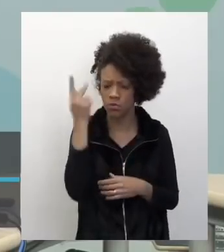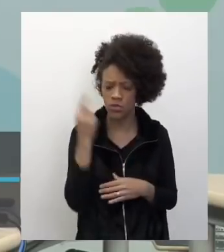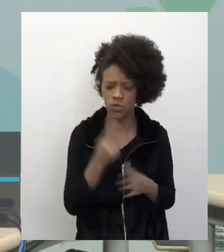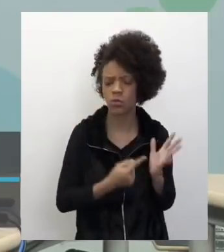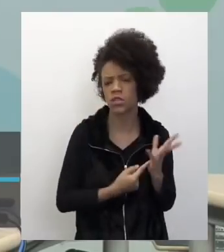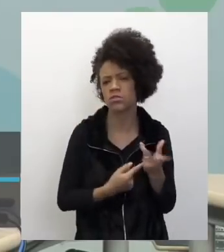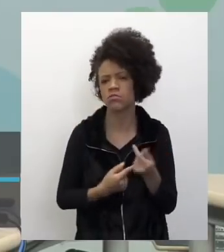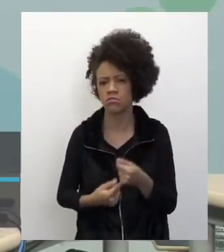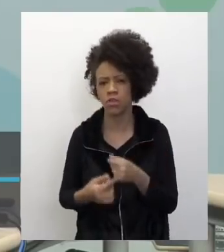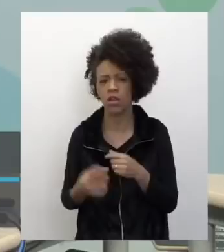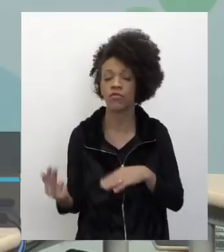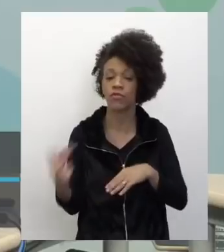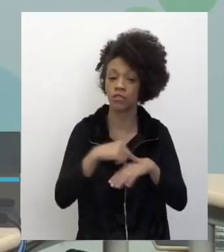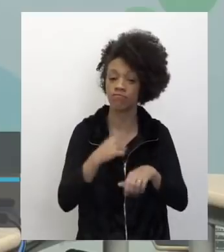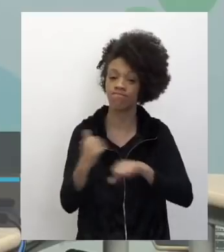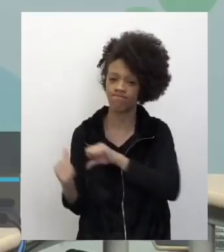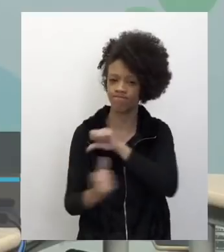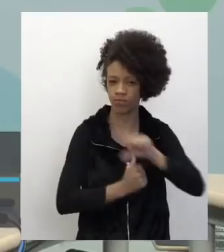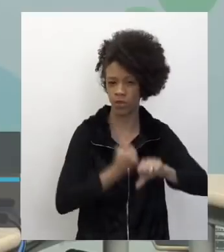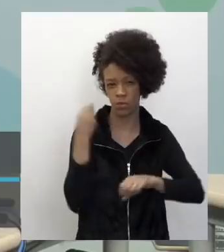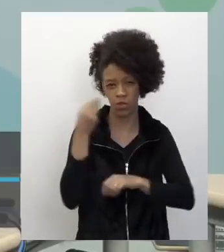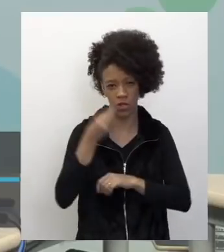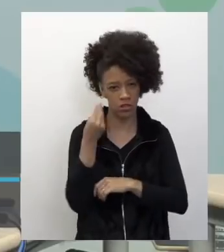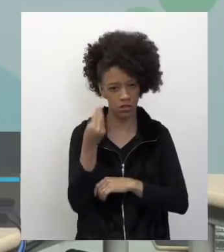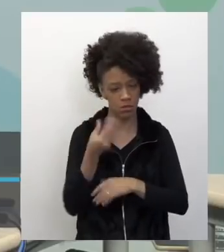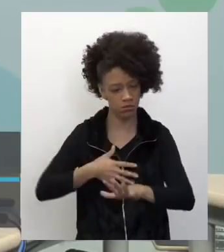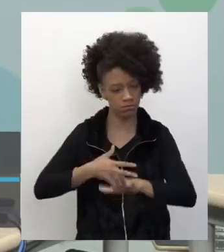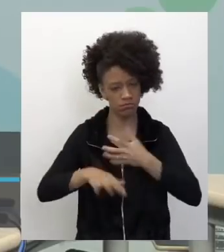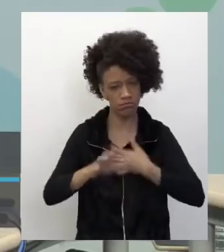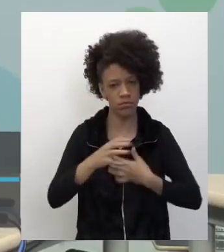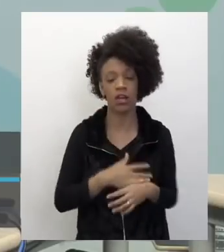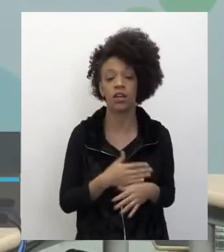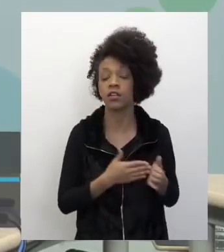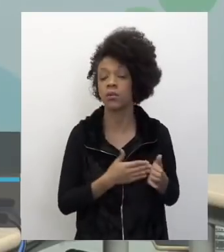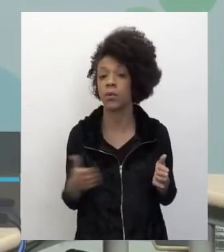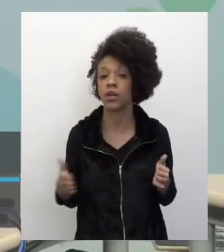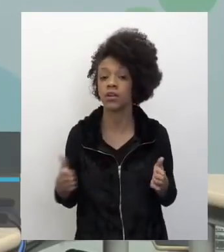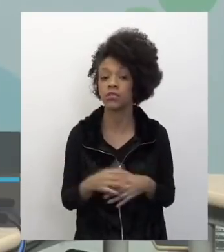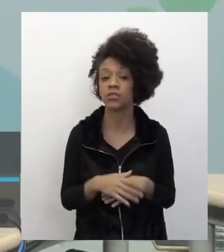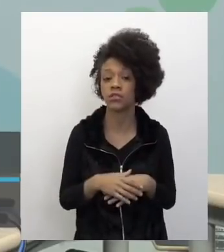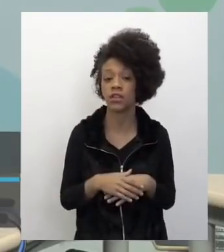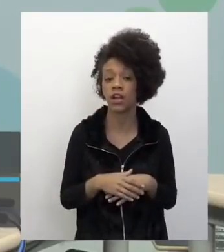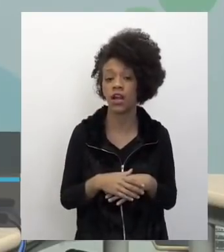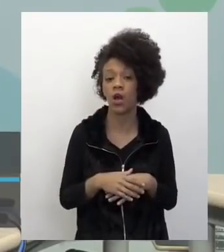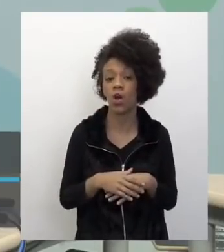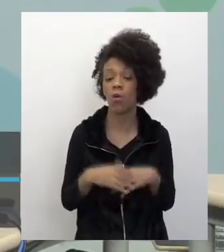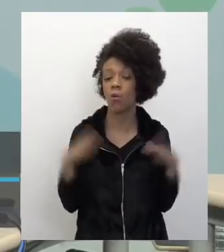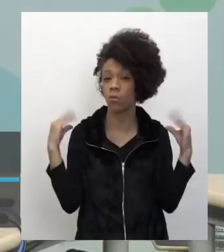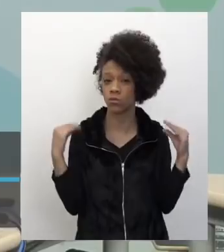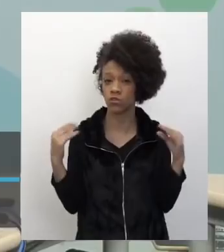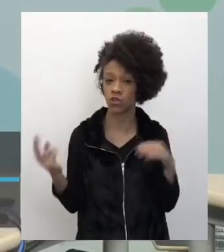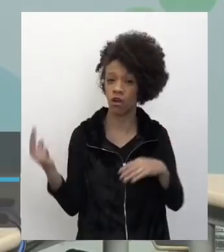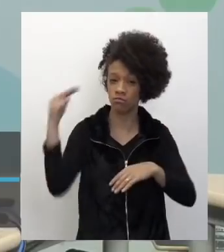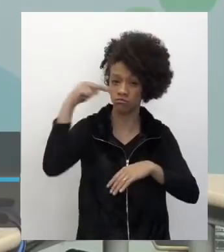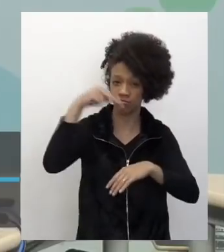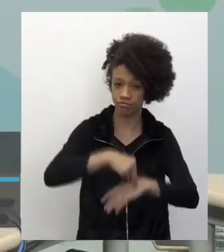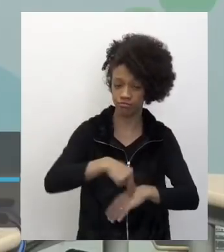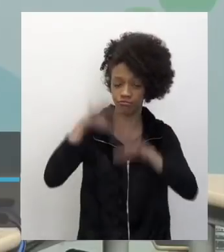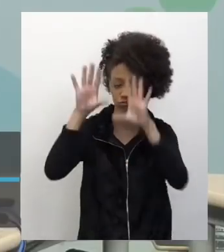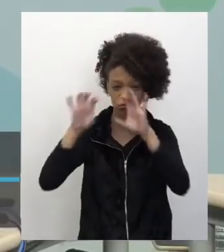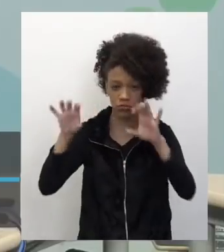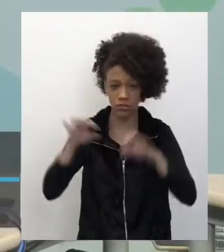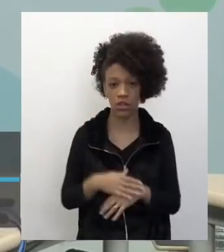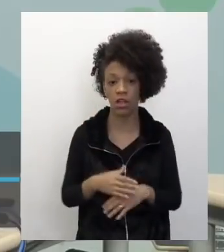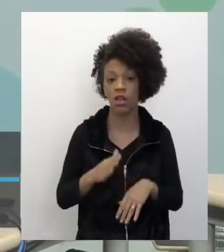esse intercâmbio aí com a gente, né? Na época, né, nesse espetáculo, chamava-se Caiu do Céu, né? Eu fazia